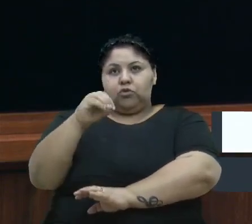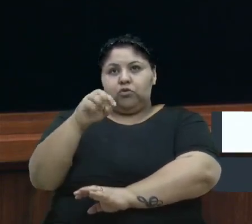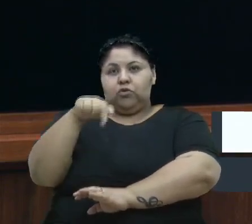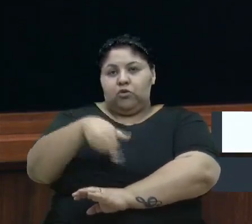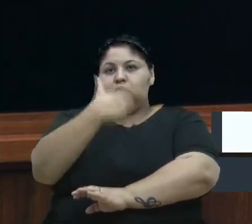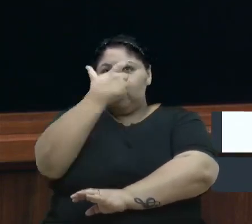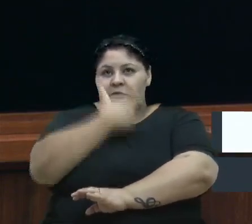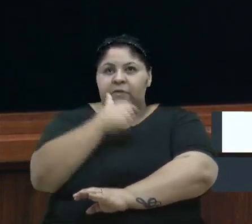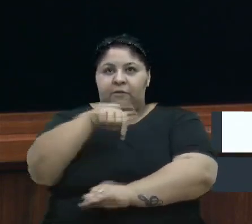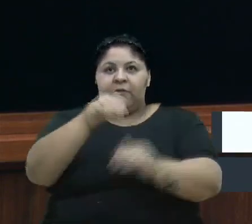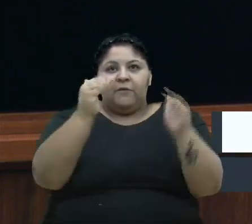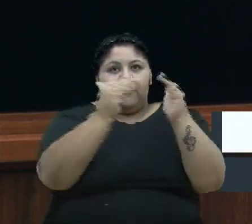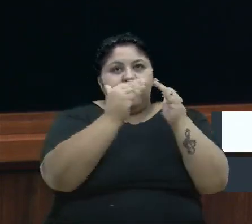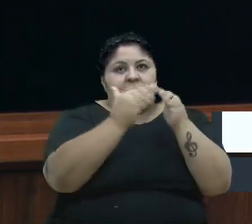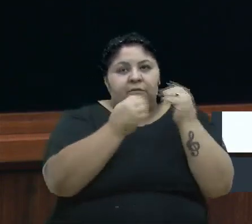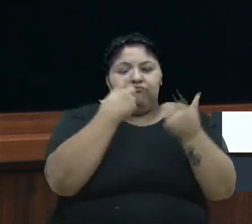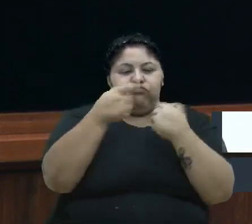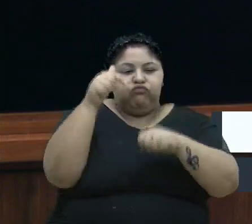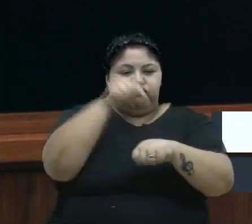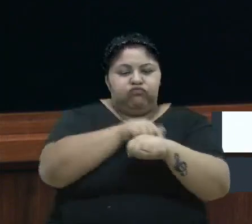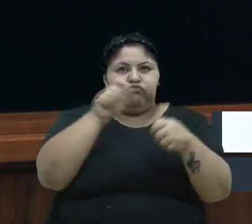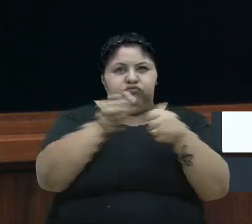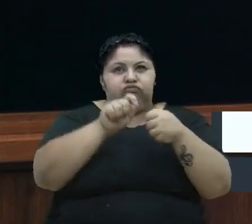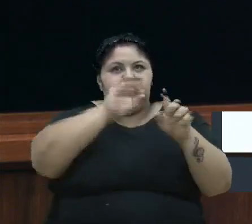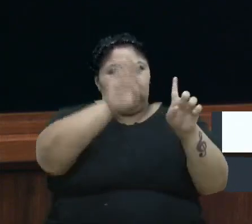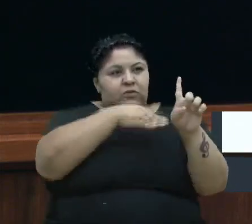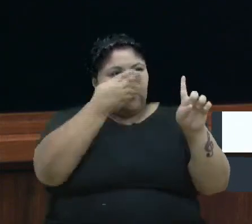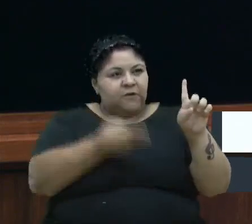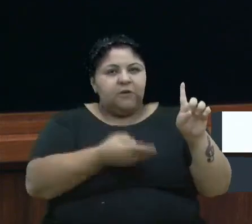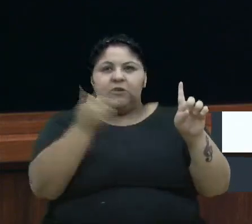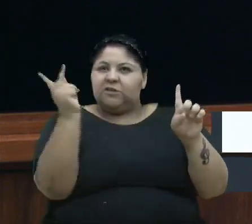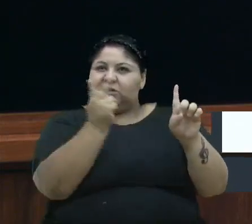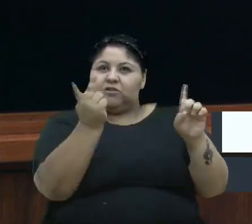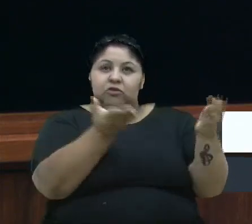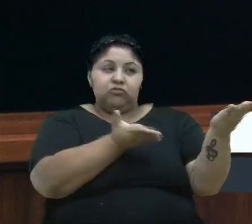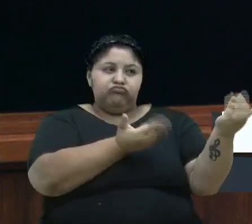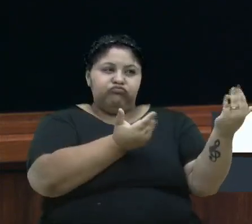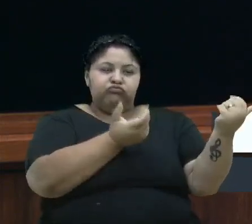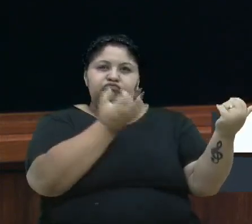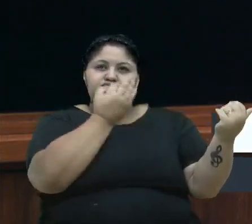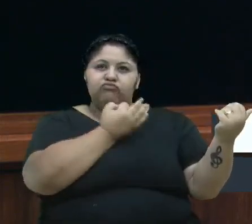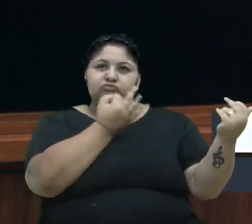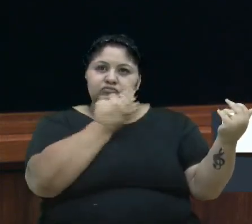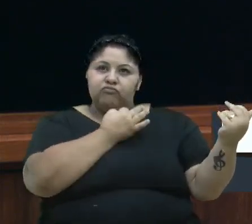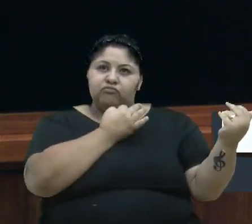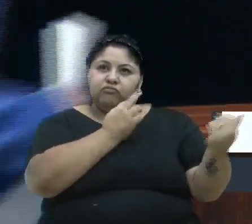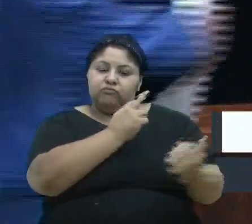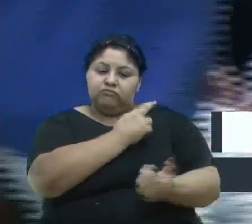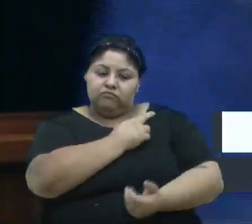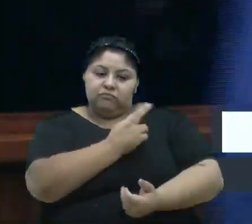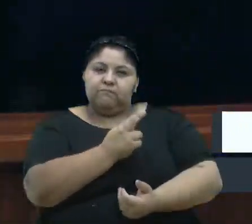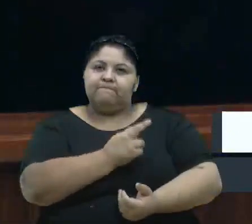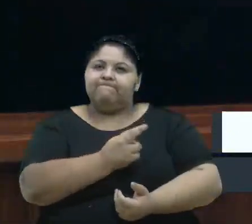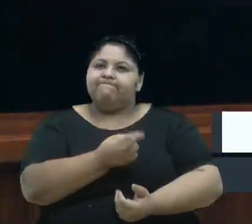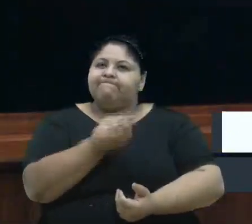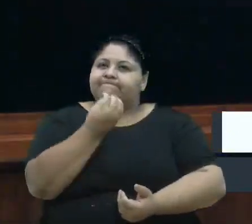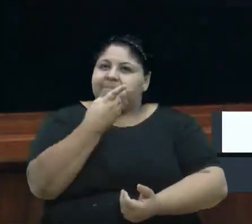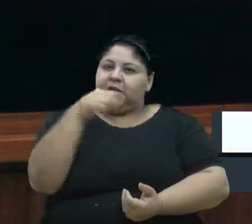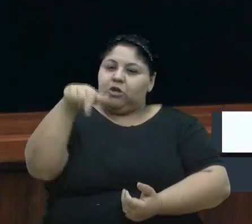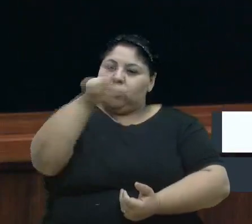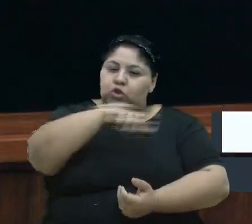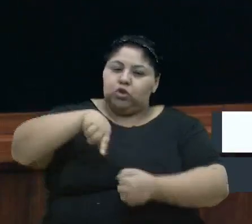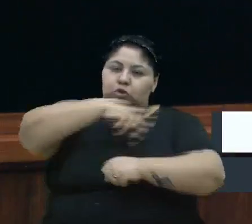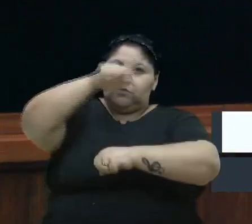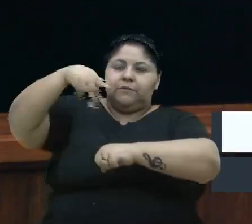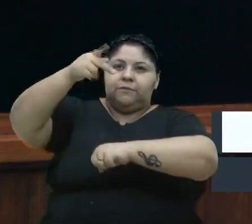deveria, inclusive, em algum momento, fazer uma homenagem a esses 2 jovens caxienses que representaram tão bem o nosso país